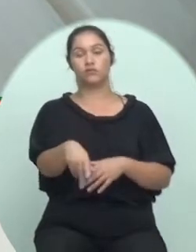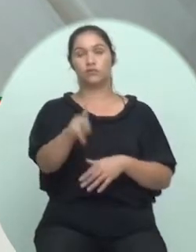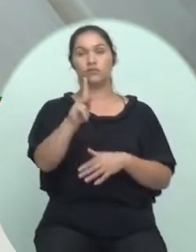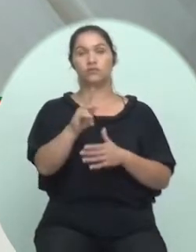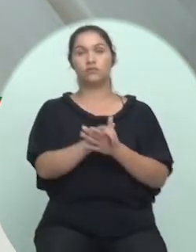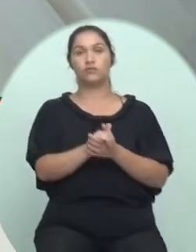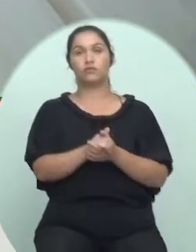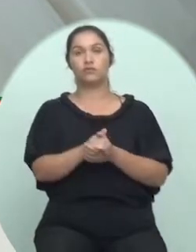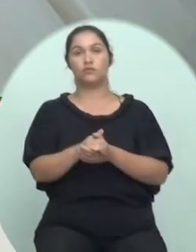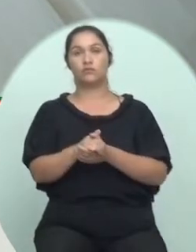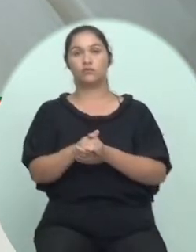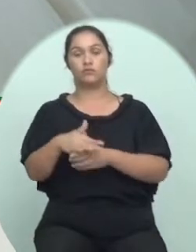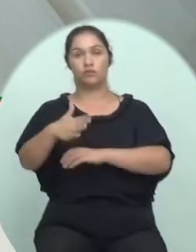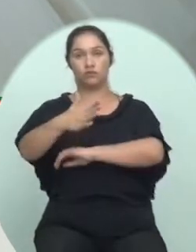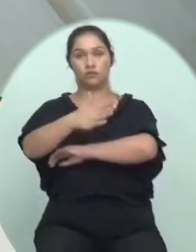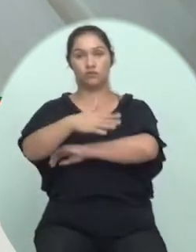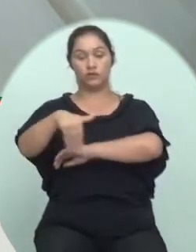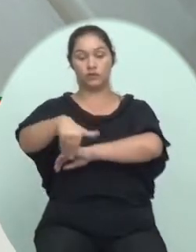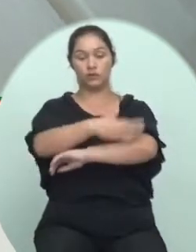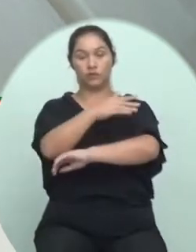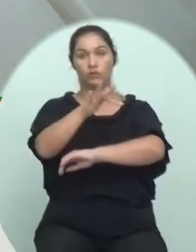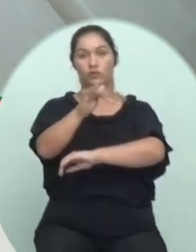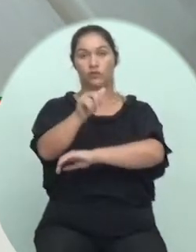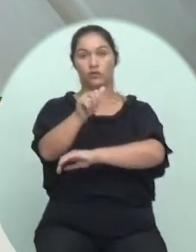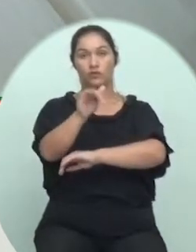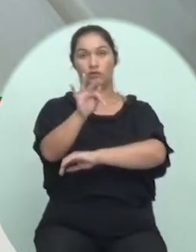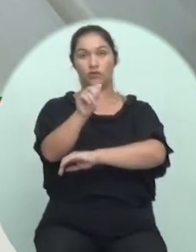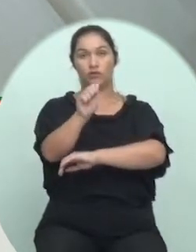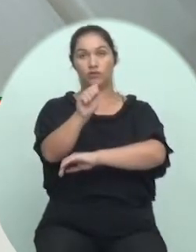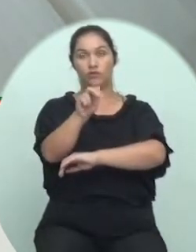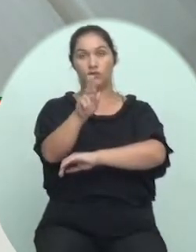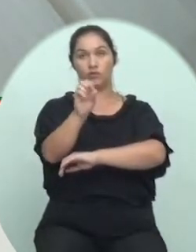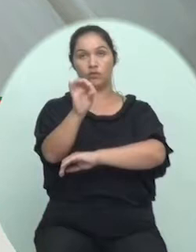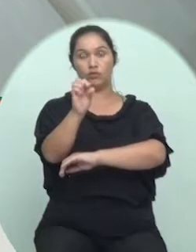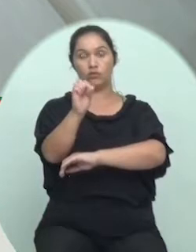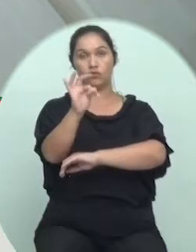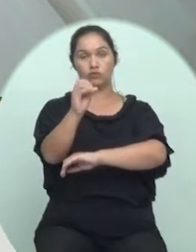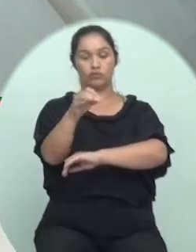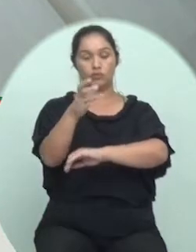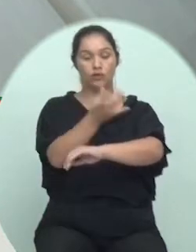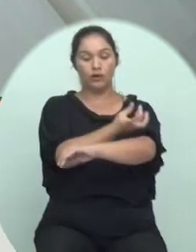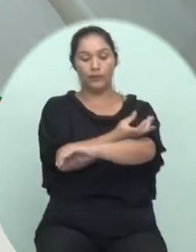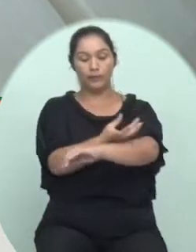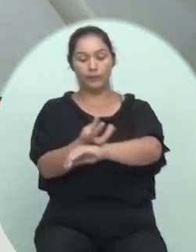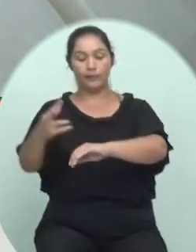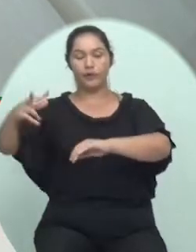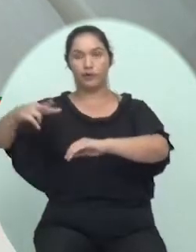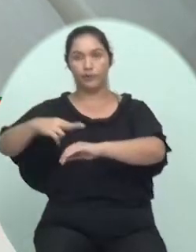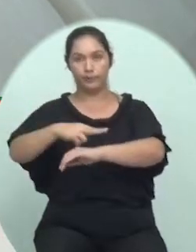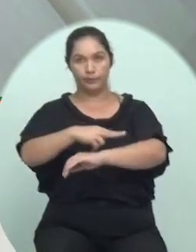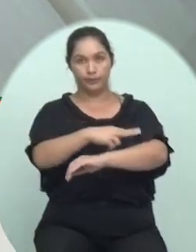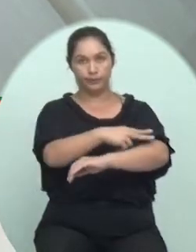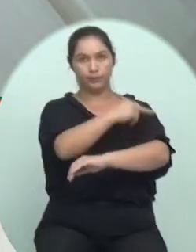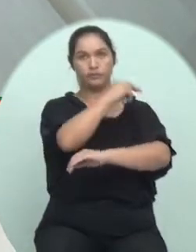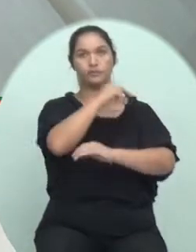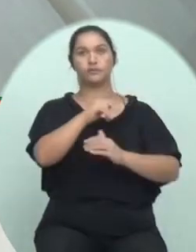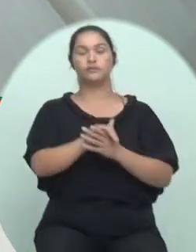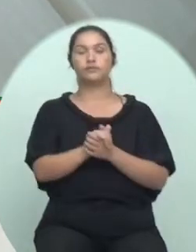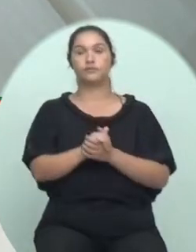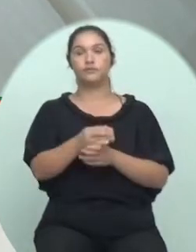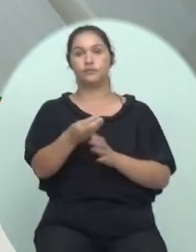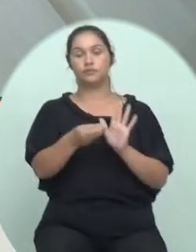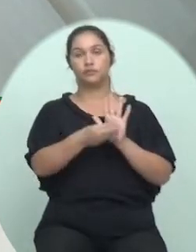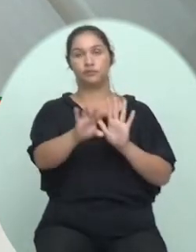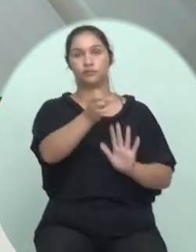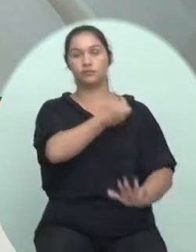assunto: roçada da vegetação da rua Fausto Antônio Marx, localizado no bairro Nova Esperança.